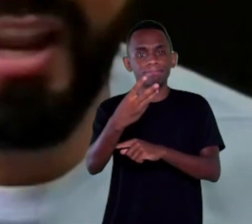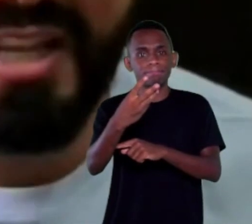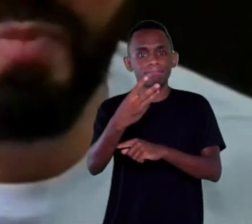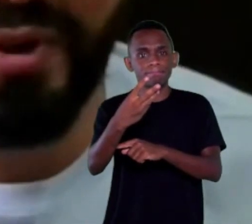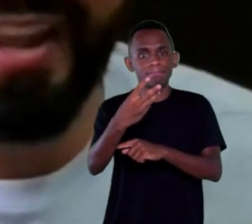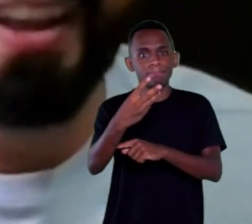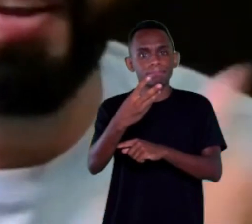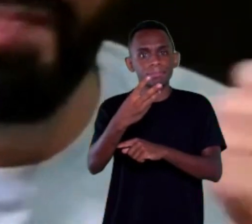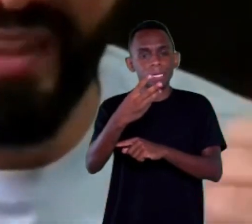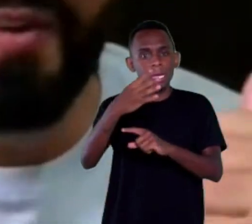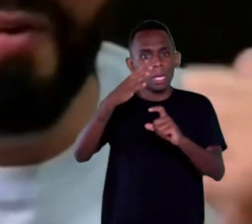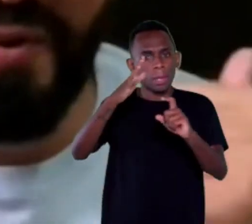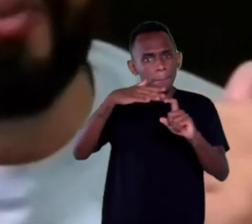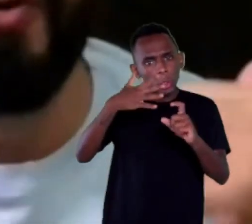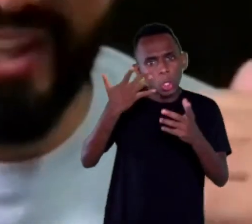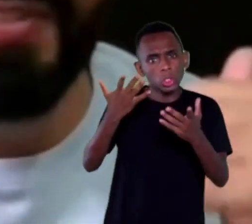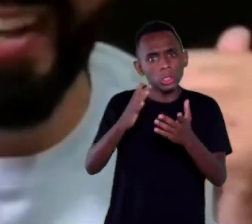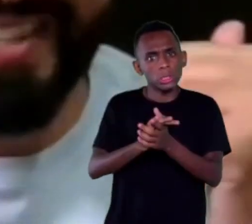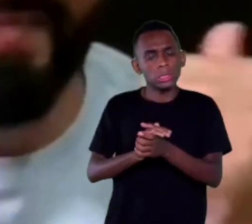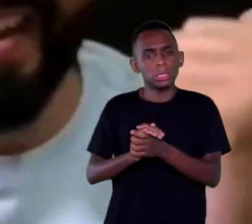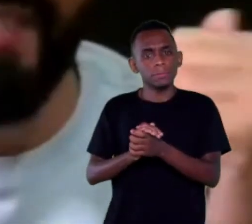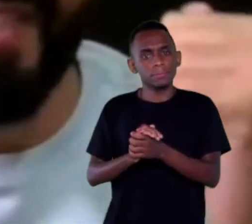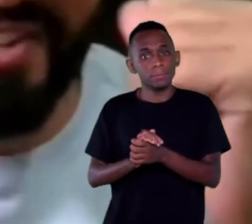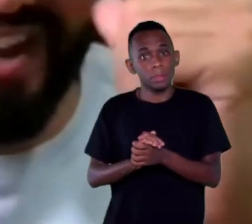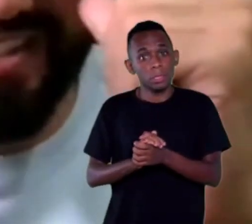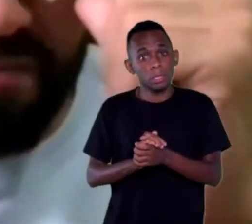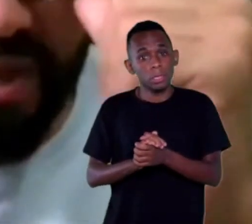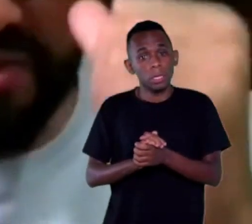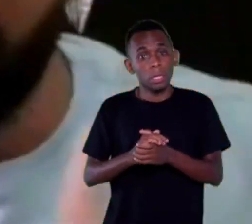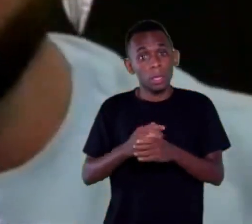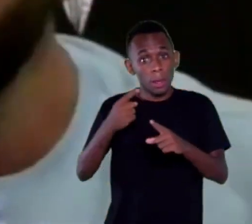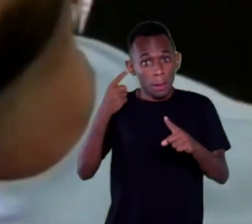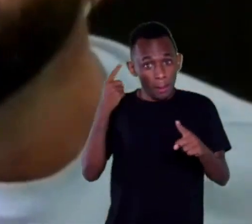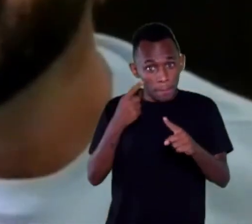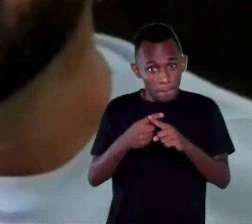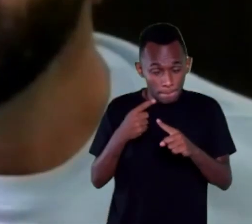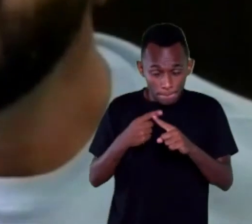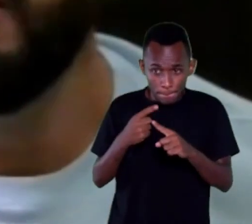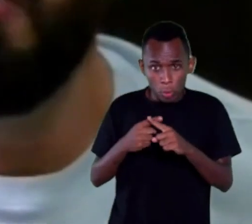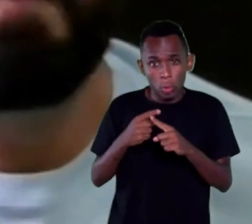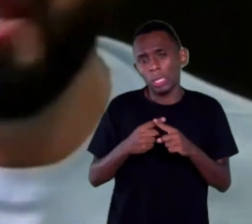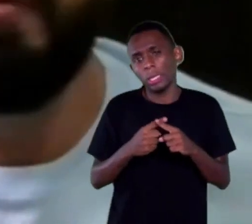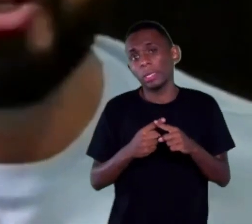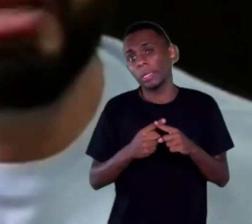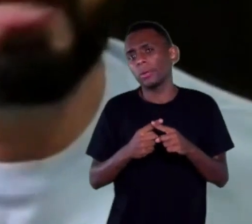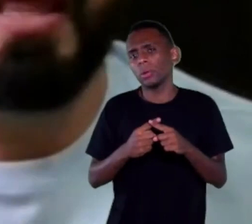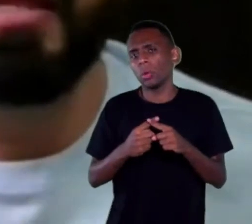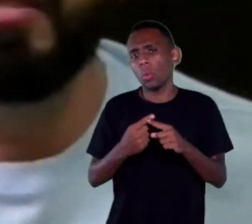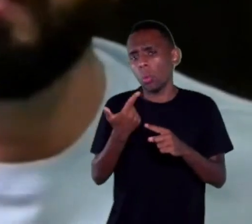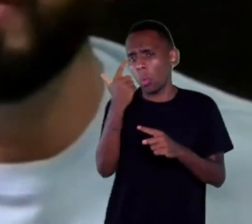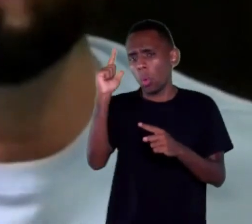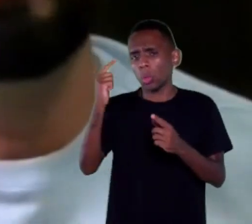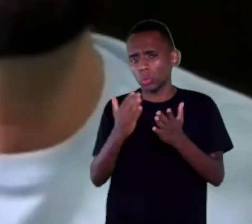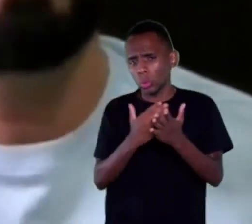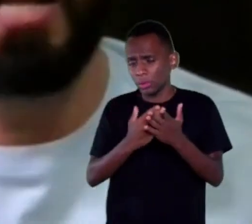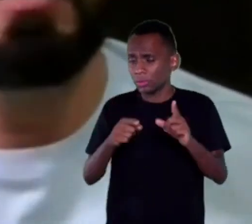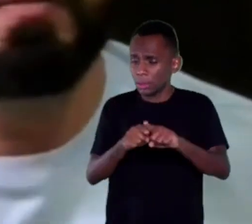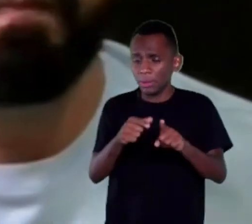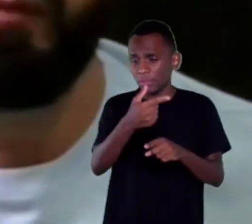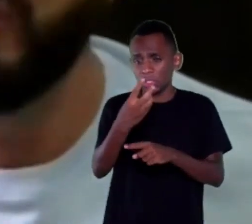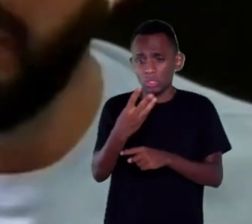com 23, porque o nota de falecimento é 23 capítulos. E eu peguei 23 lendas, falei,